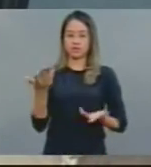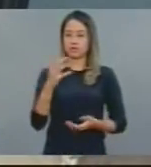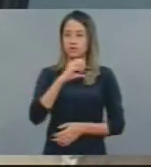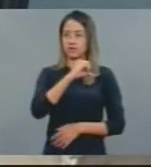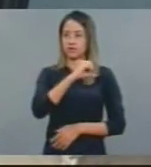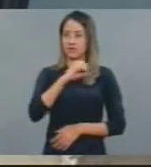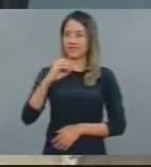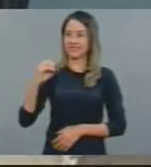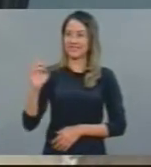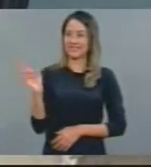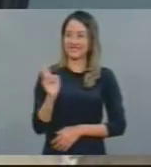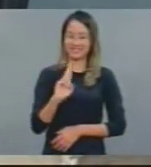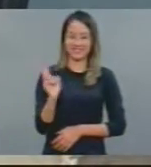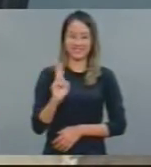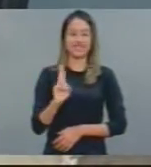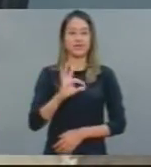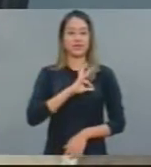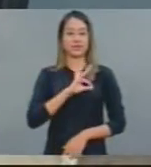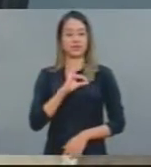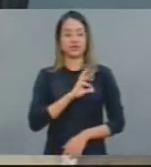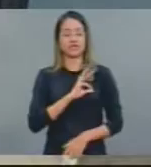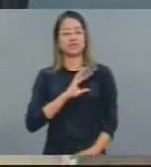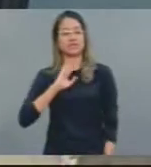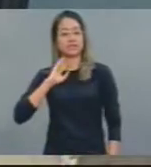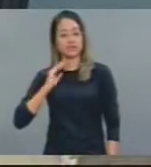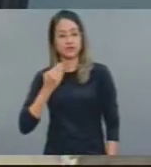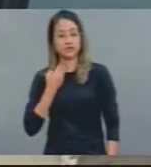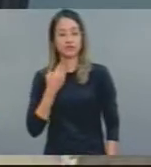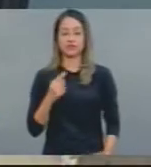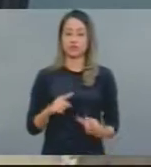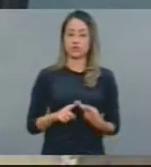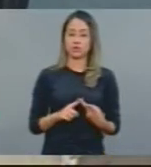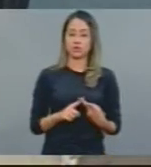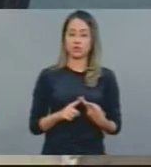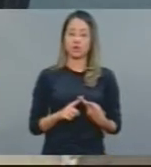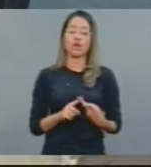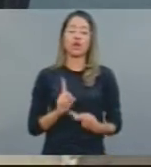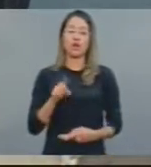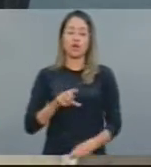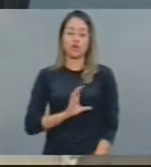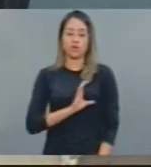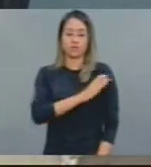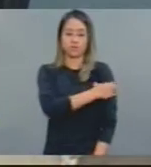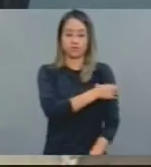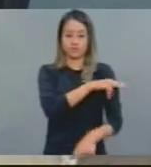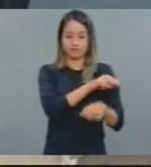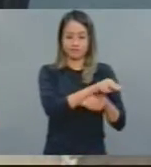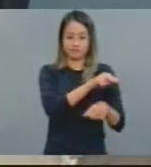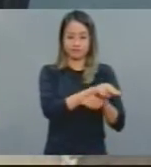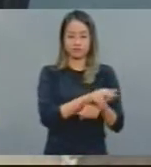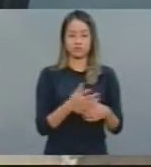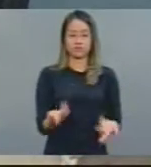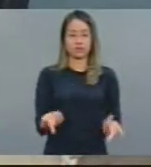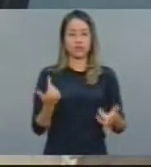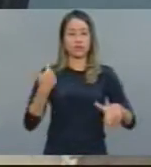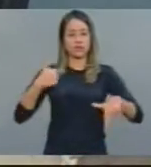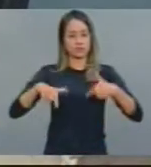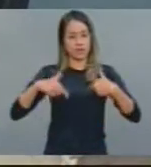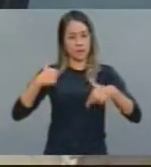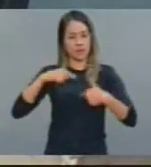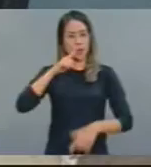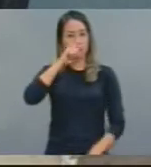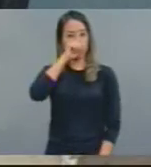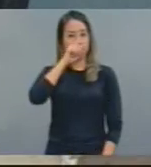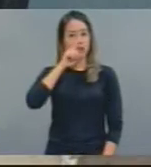R$900, o policial civil, o agente penitenciário, o oficial de justiça que arriscam no exercício da sua profissão, a sua própria vida.